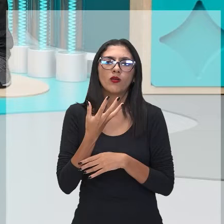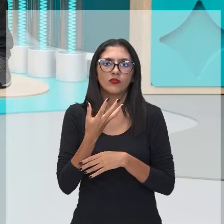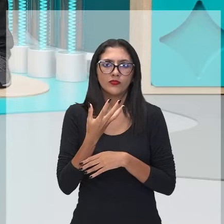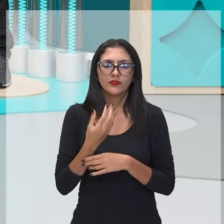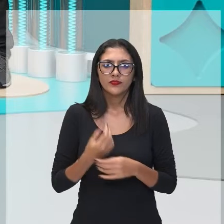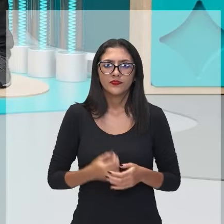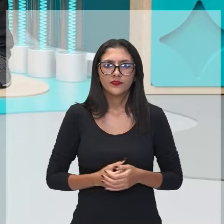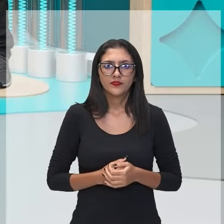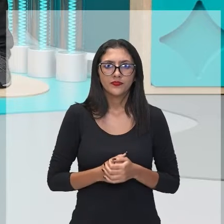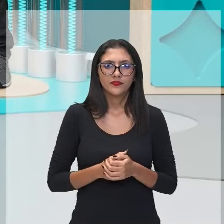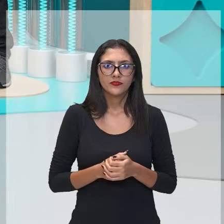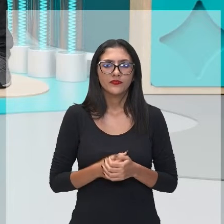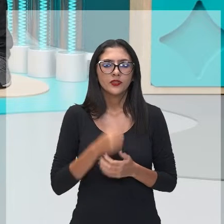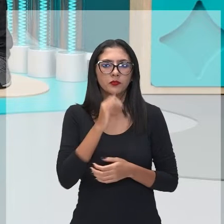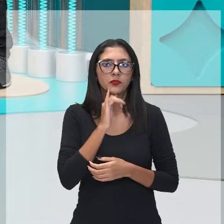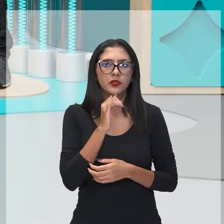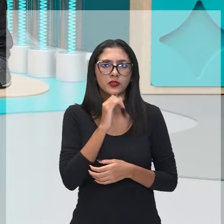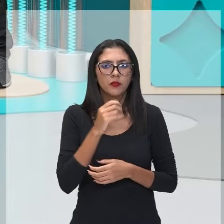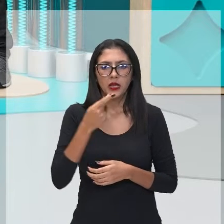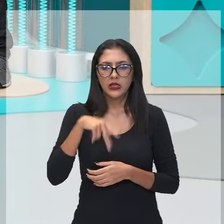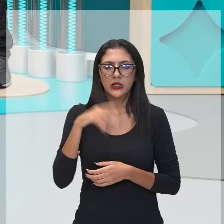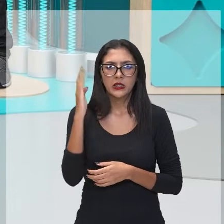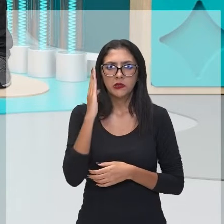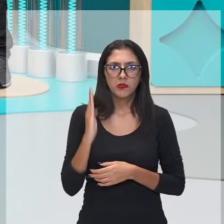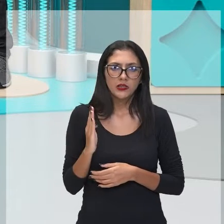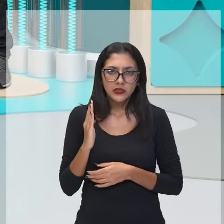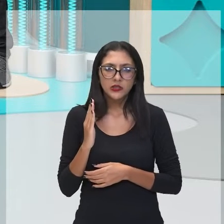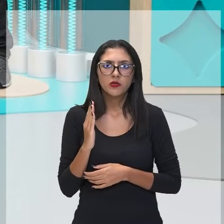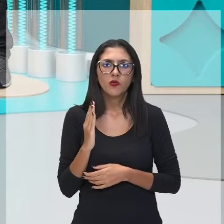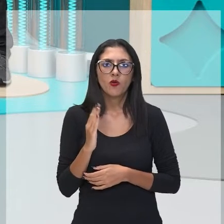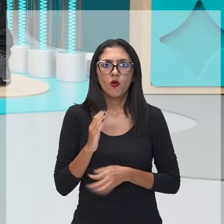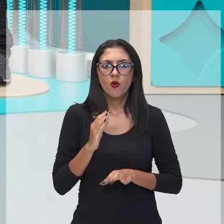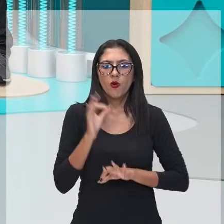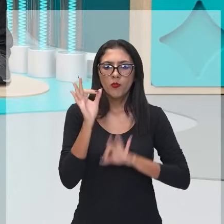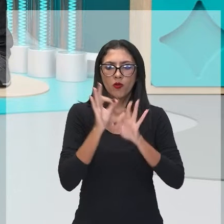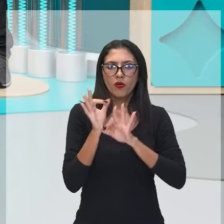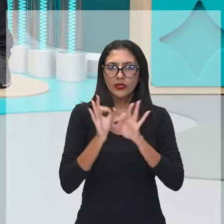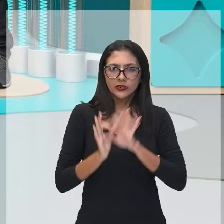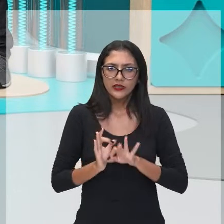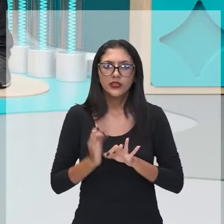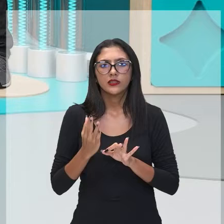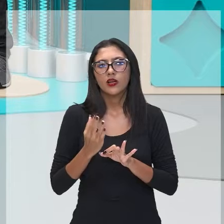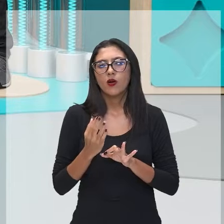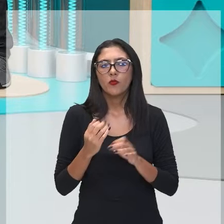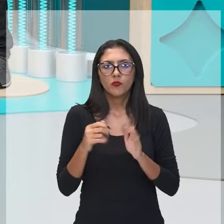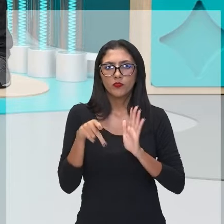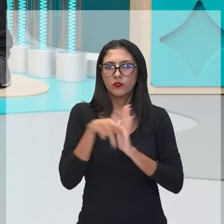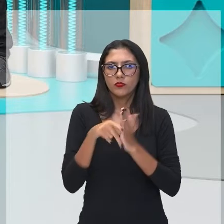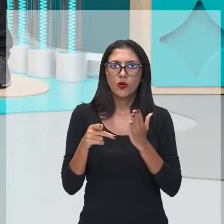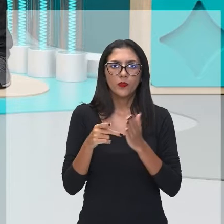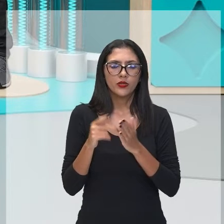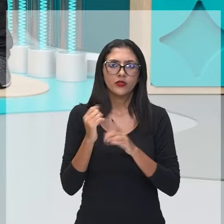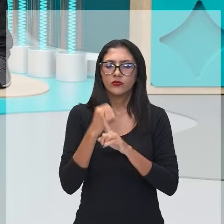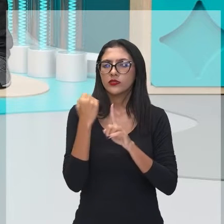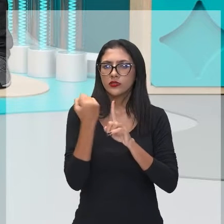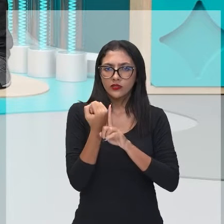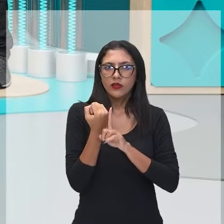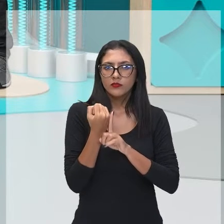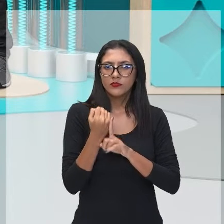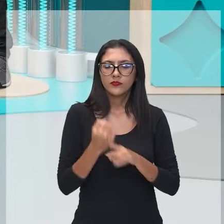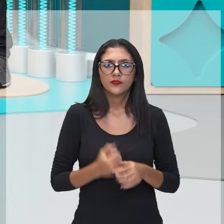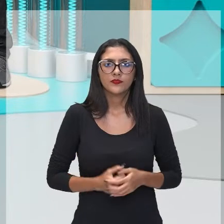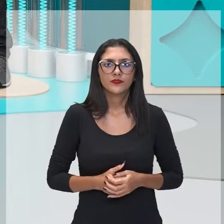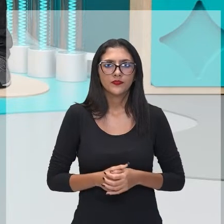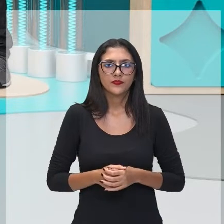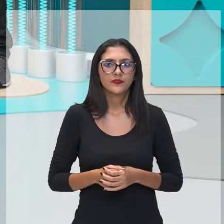queremos ter, no nosso país, um direito penal coerente com a realidade psicológica das pessoas. Ok? Então, perceba que são os argumentos que ele